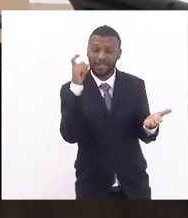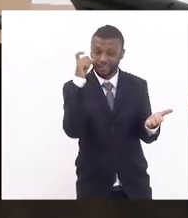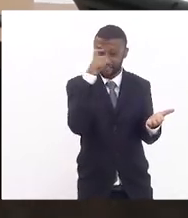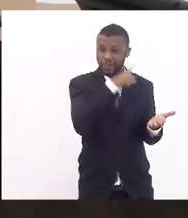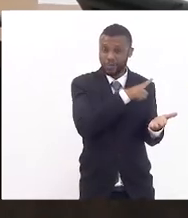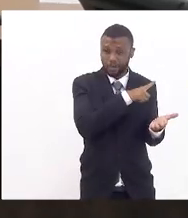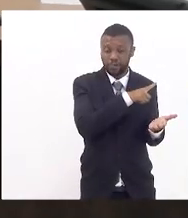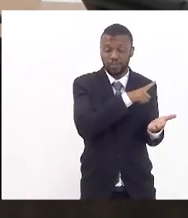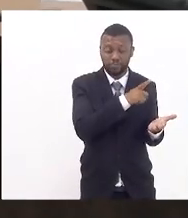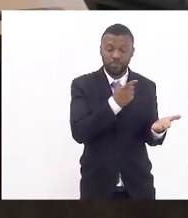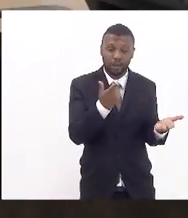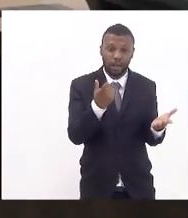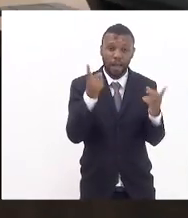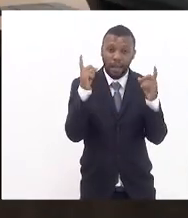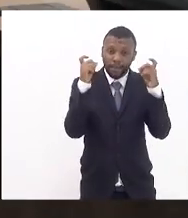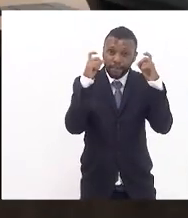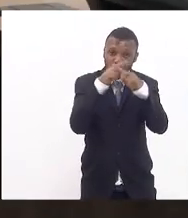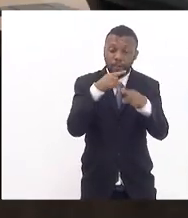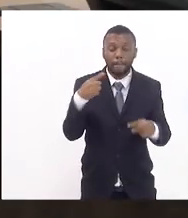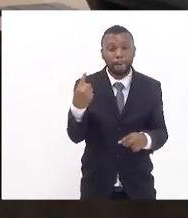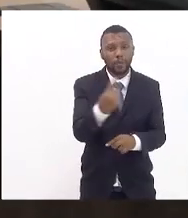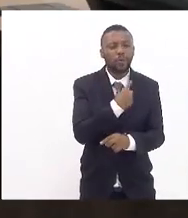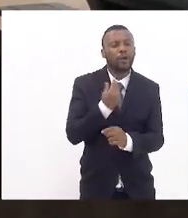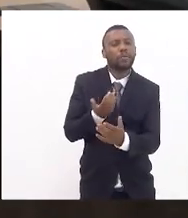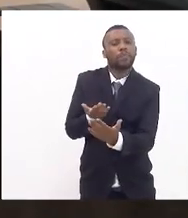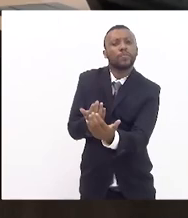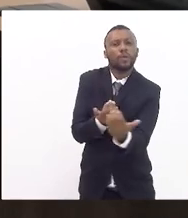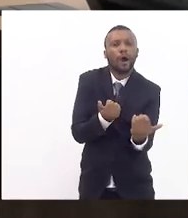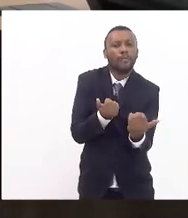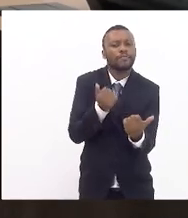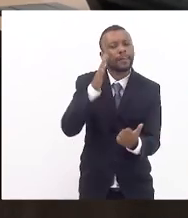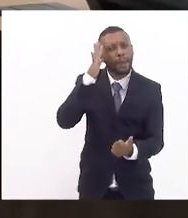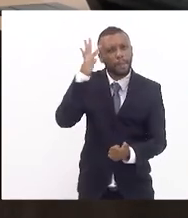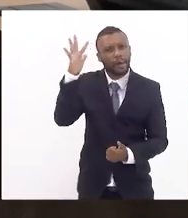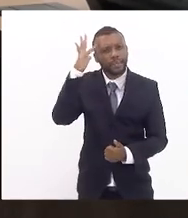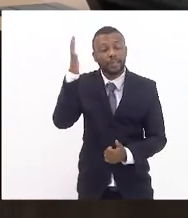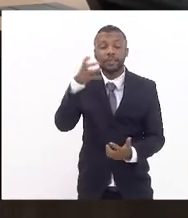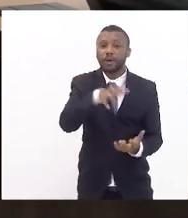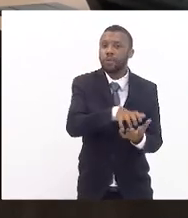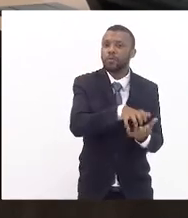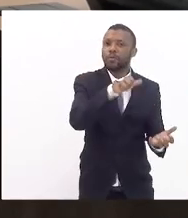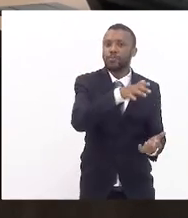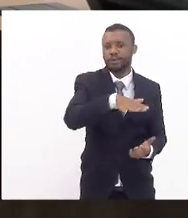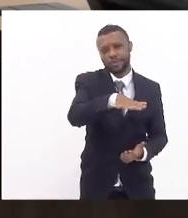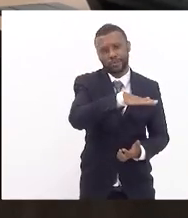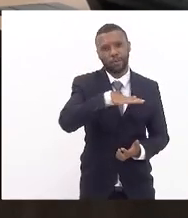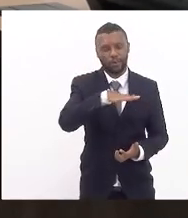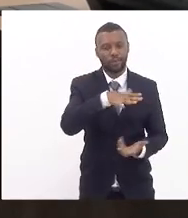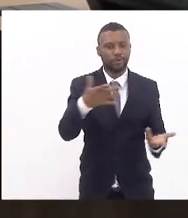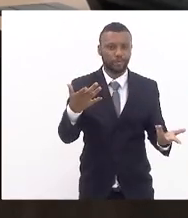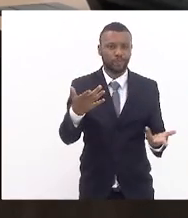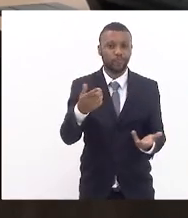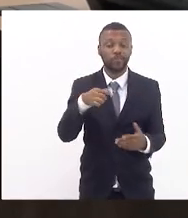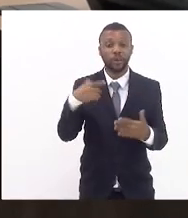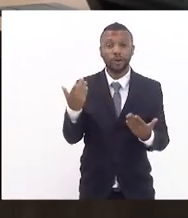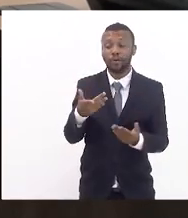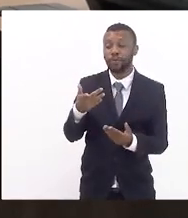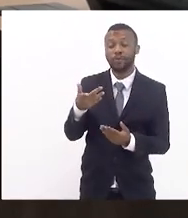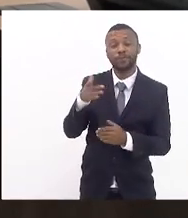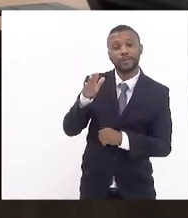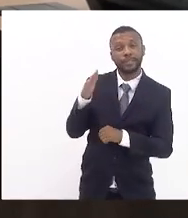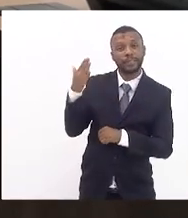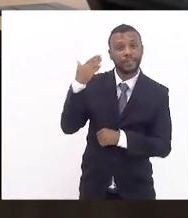é dificultoso para nós que somos jovens, imagina para os nossos idosos. E eu fui acionada e eu cheguei